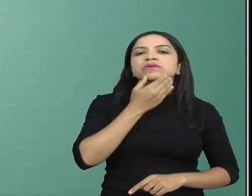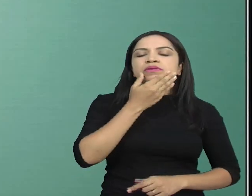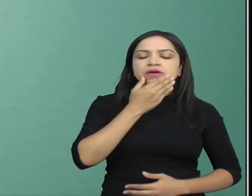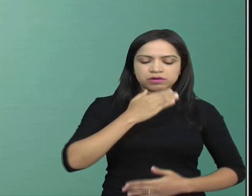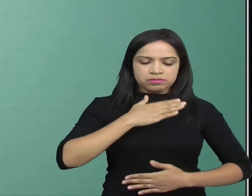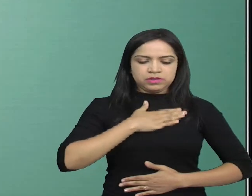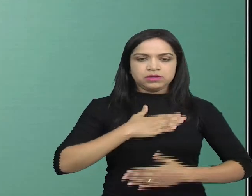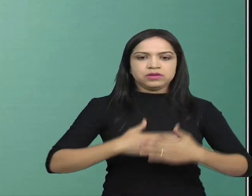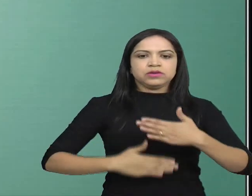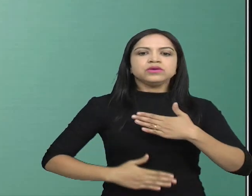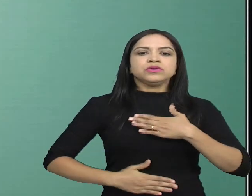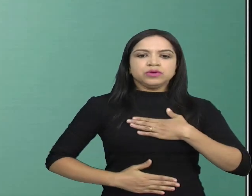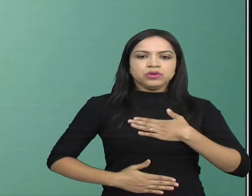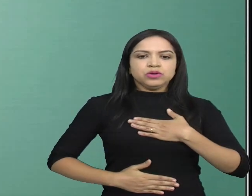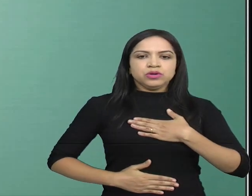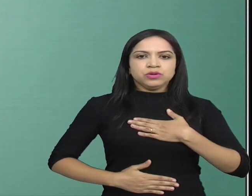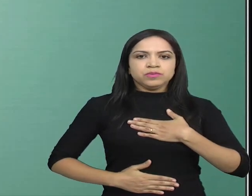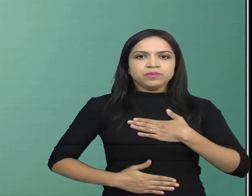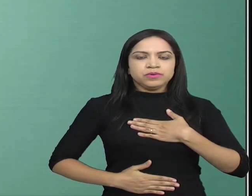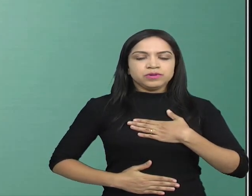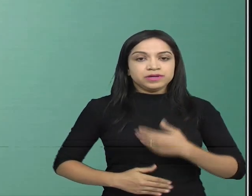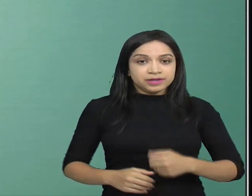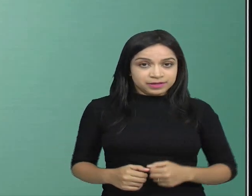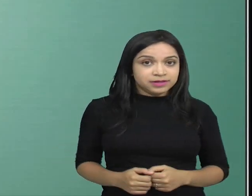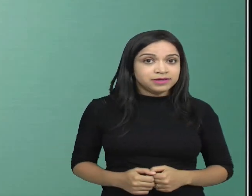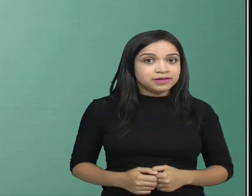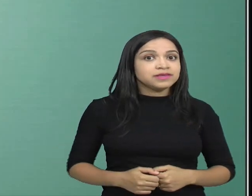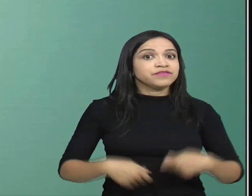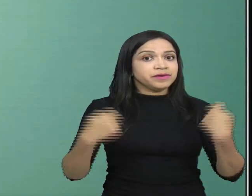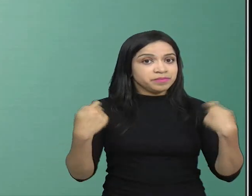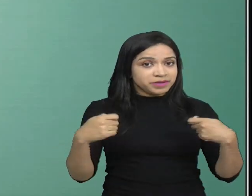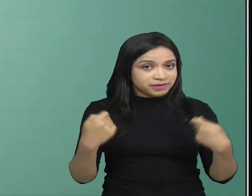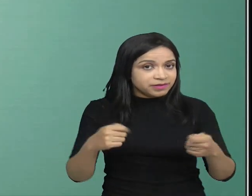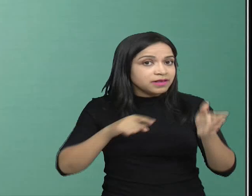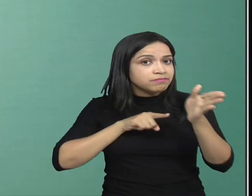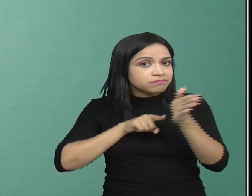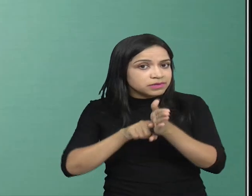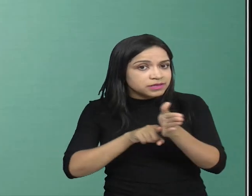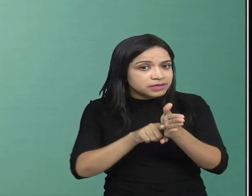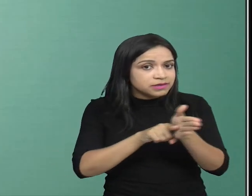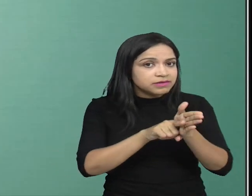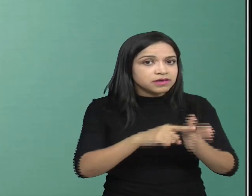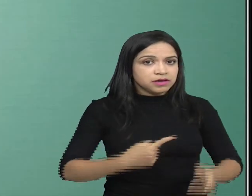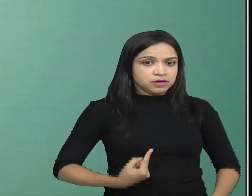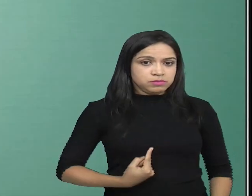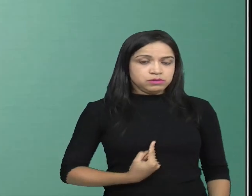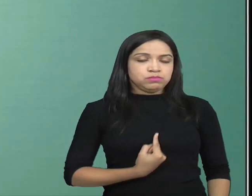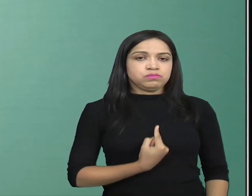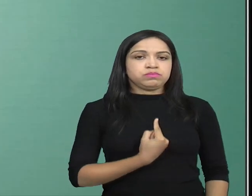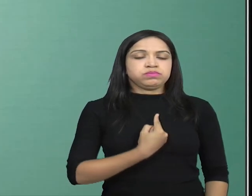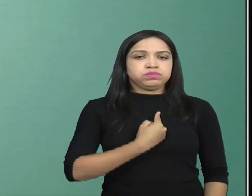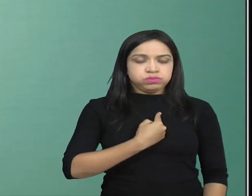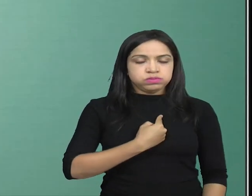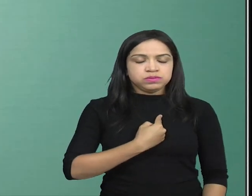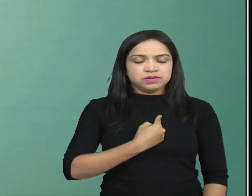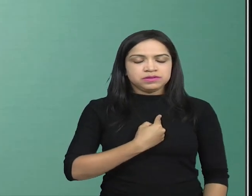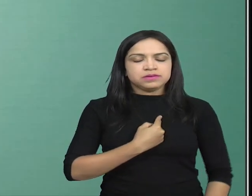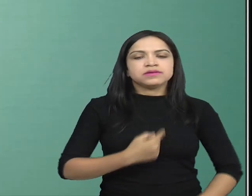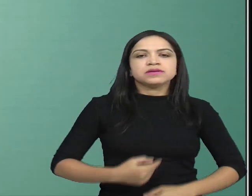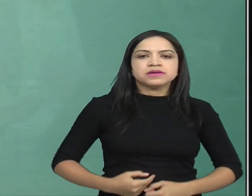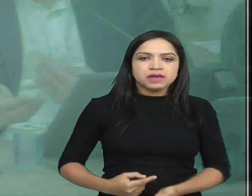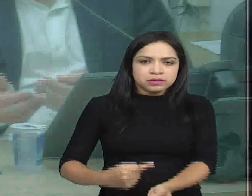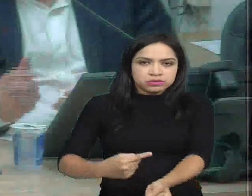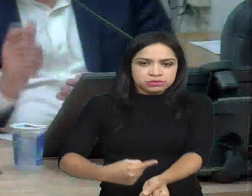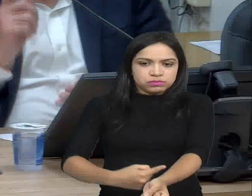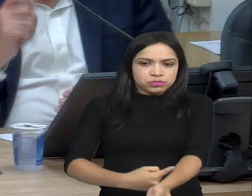um cateterismo. Vai ser puncionado uma artéria do braço, por um catéter vai até o